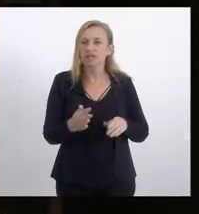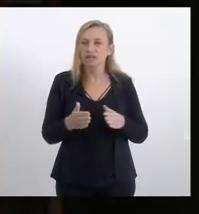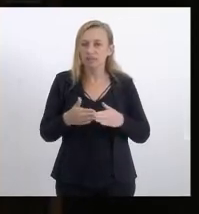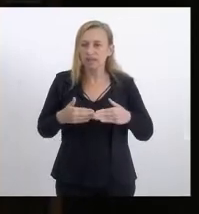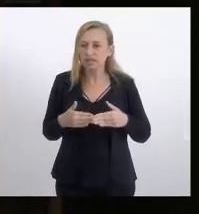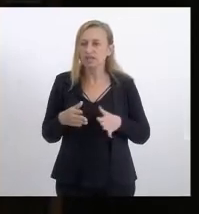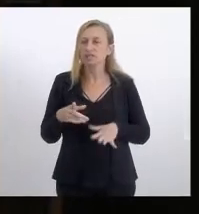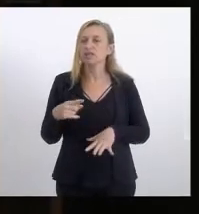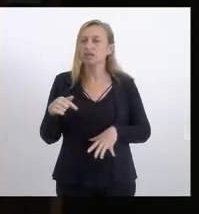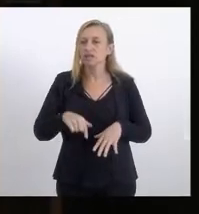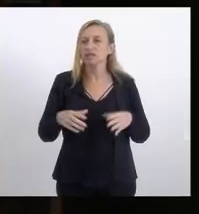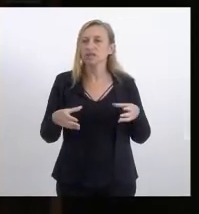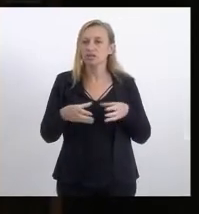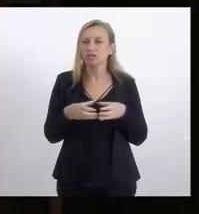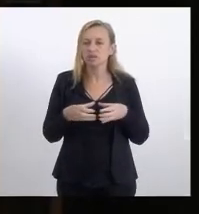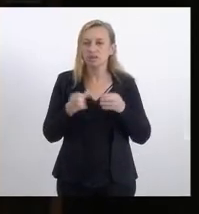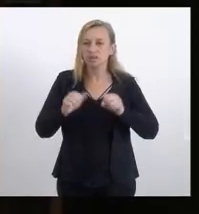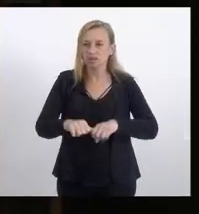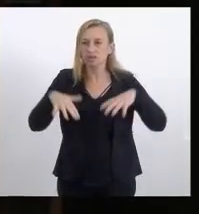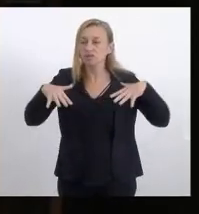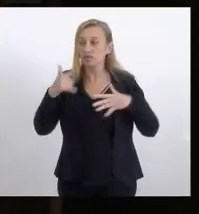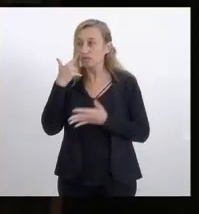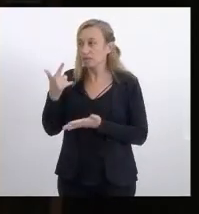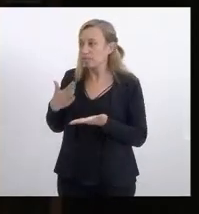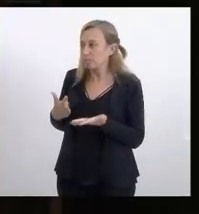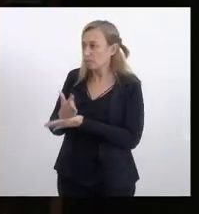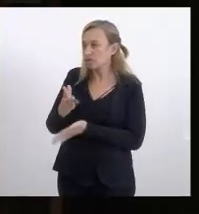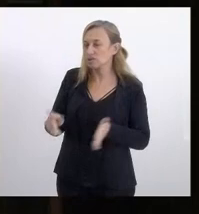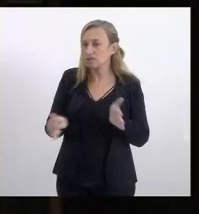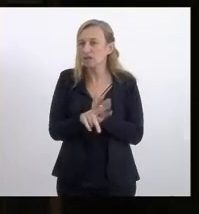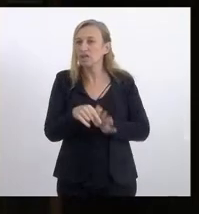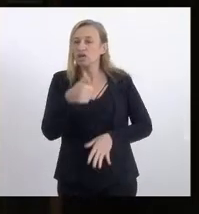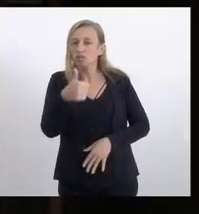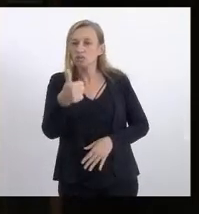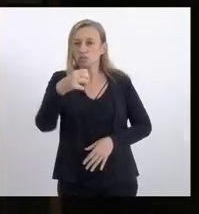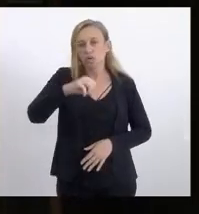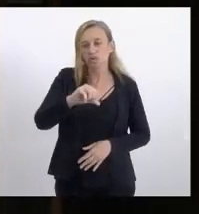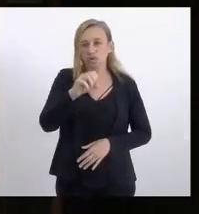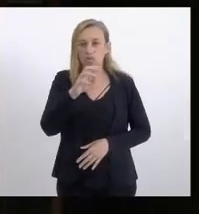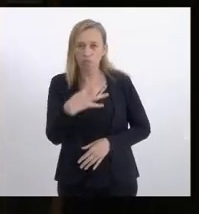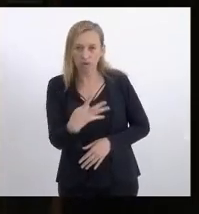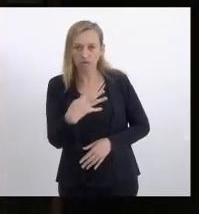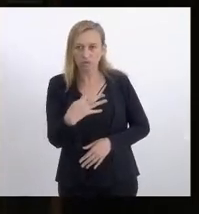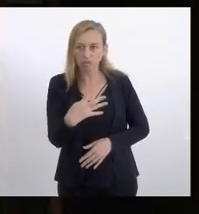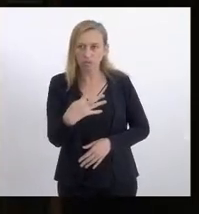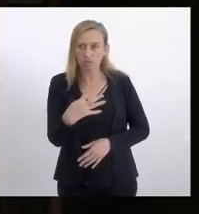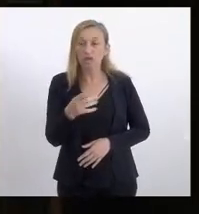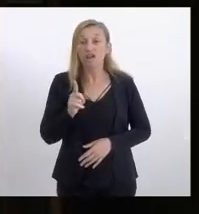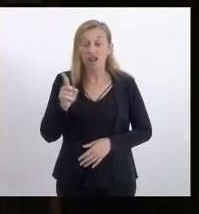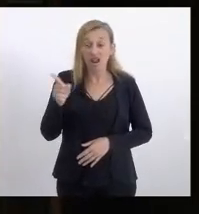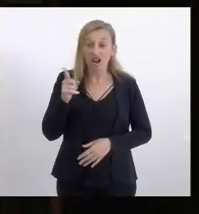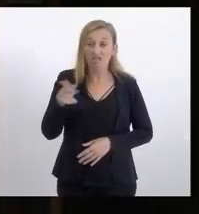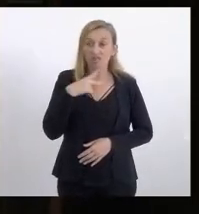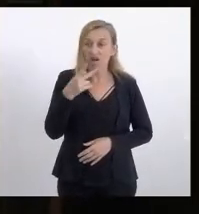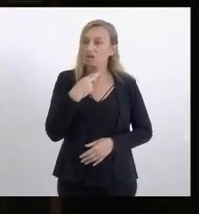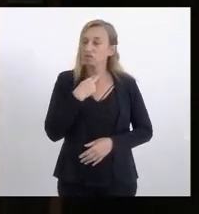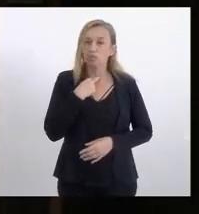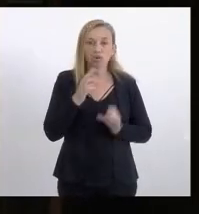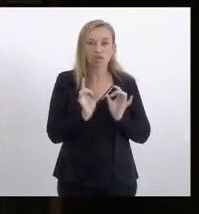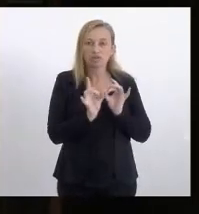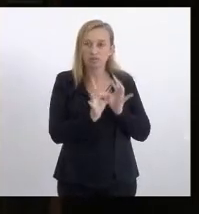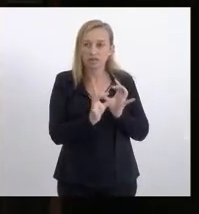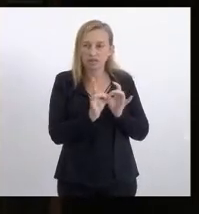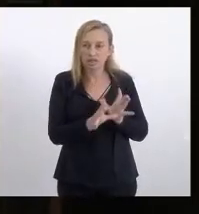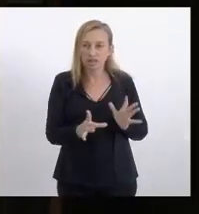nós estamos aqui a comissão no plenário e nós vimos aprovação da Lei Complementar 194 e elaa diz que não pode ser